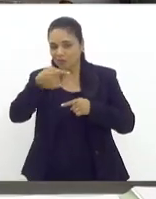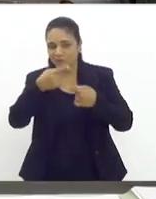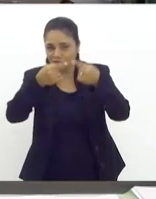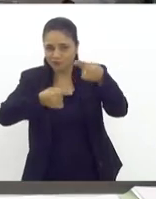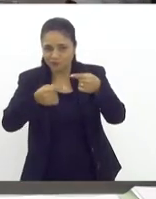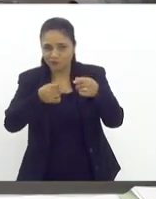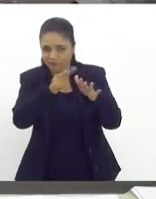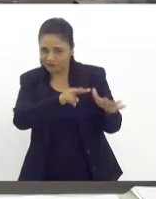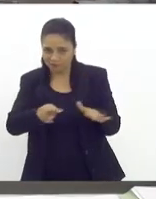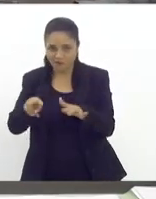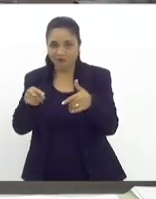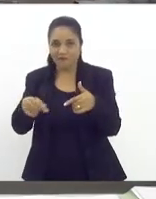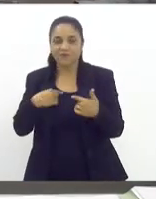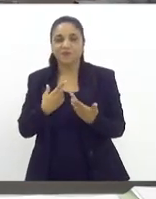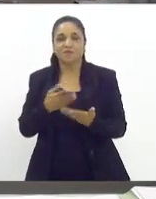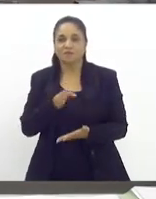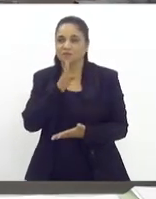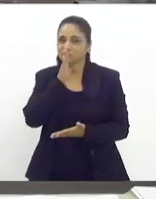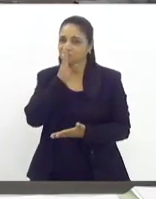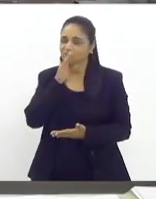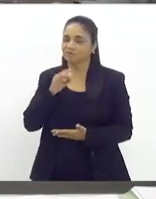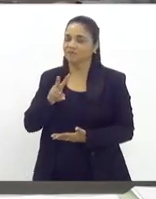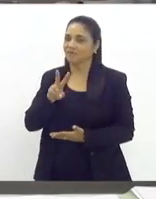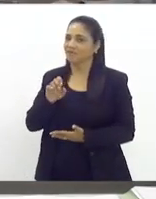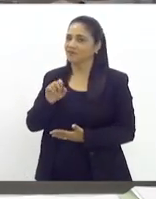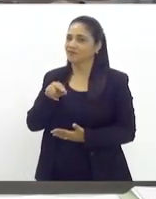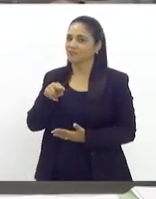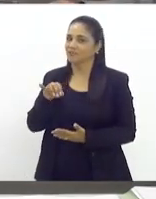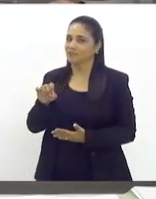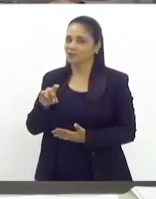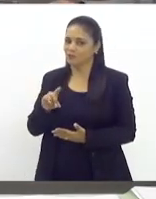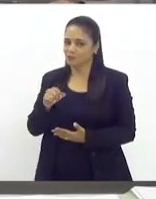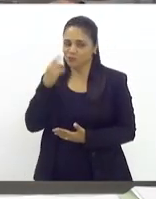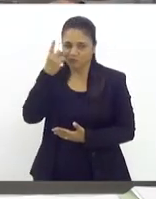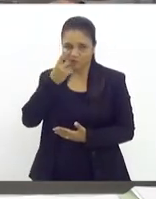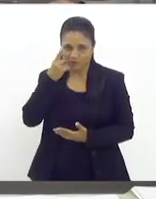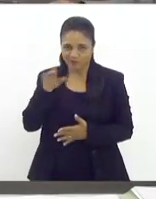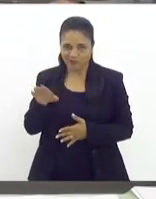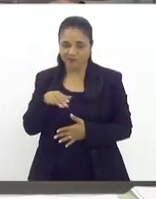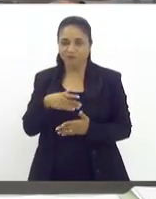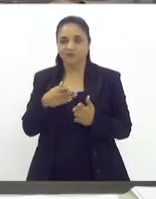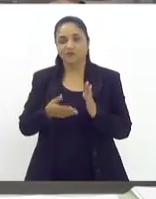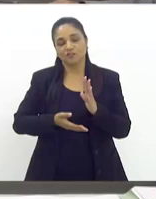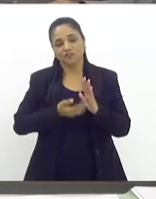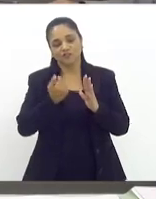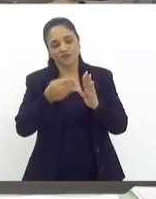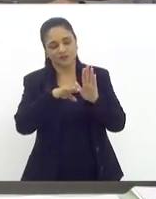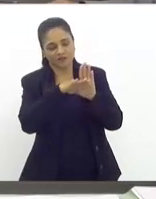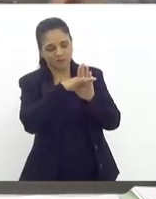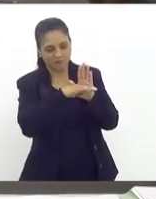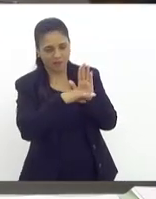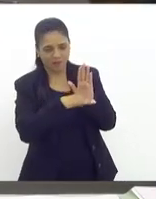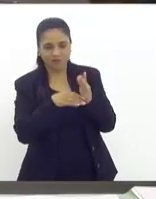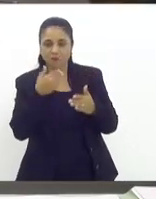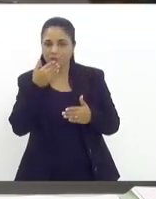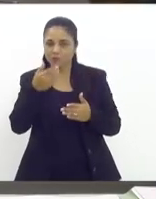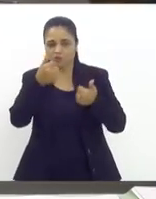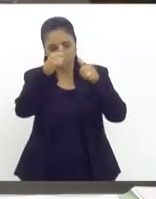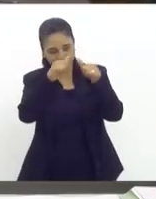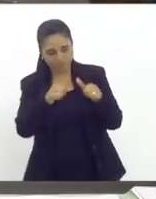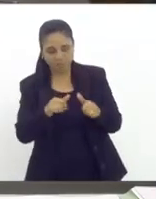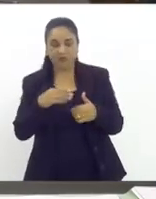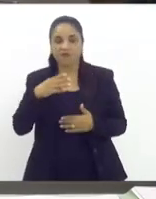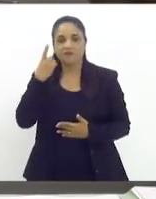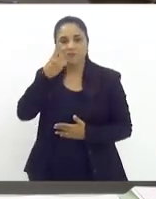sessão. Eloquente silêncio, deputado Cozzolino. Então, retirado de... Está fora de pauta, retirado dessa sessão com pedido de vista para o deputado